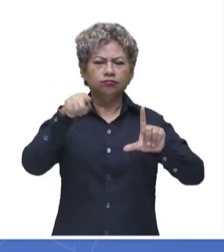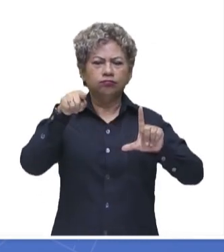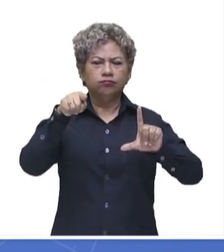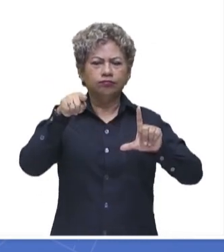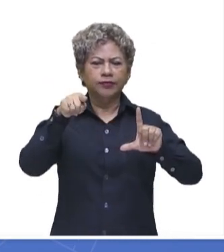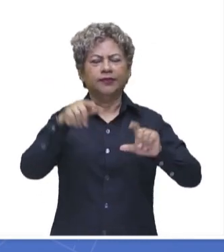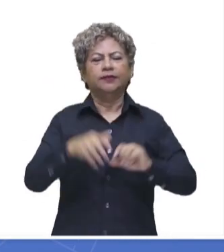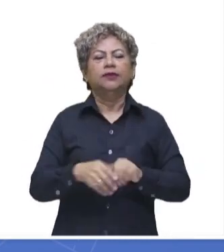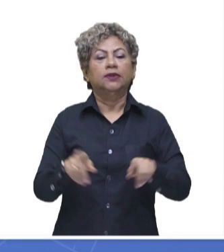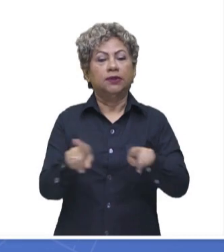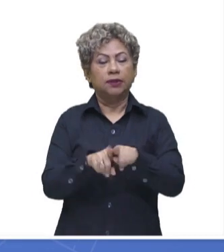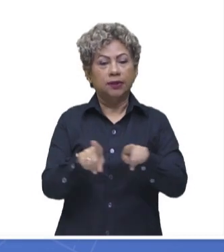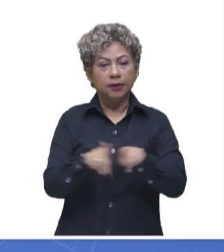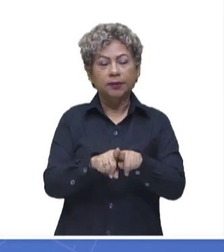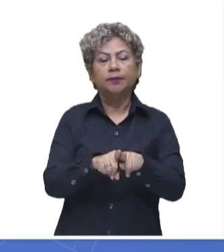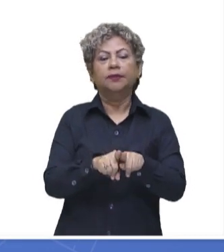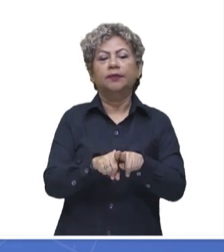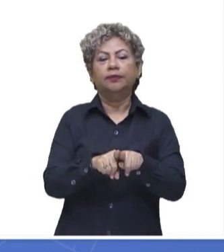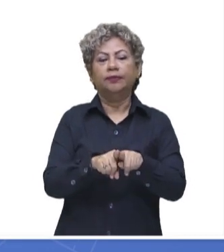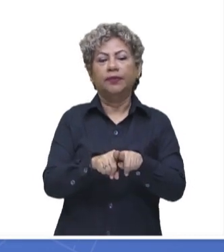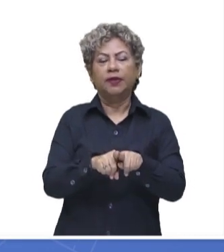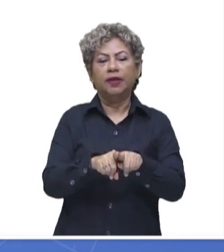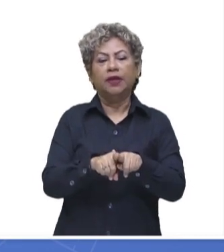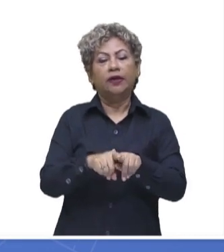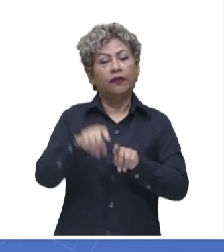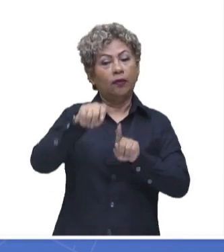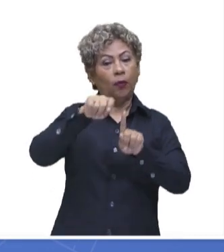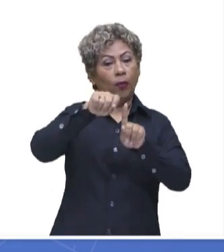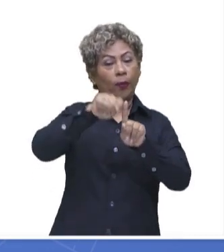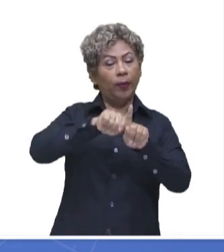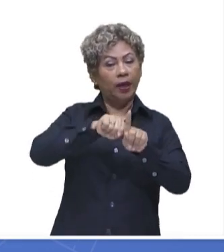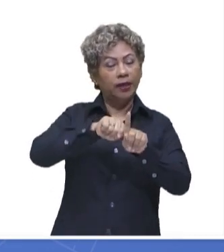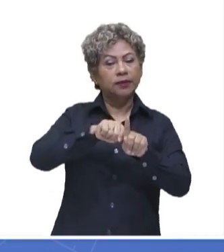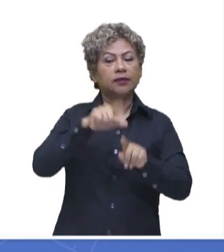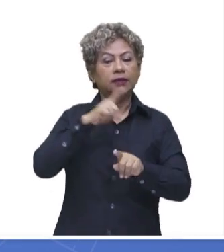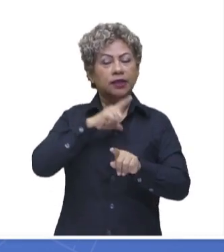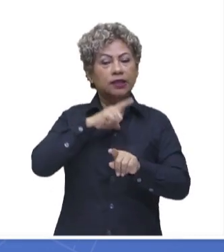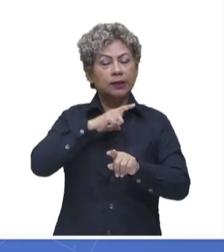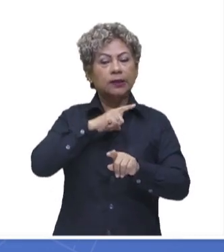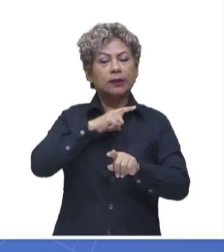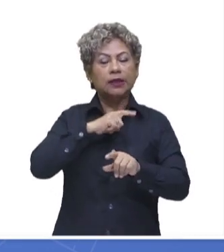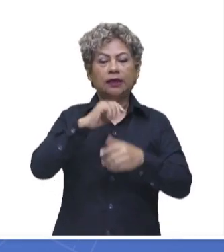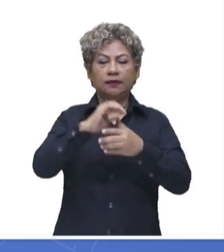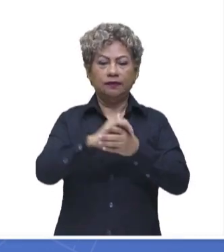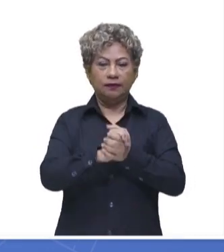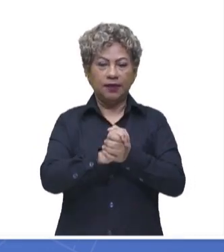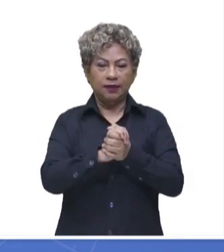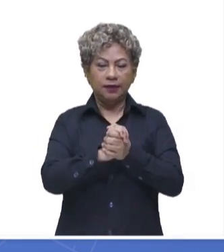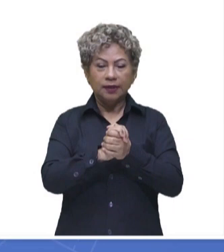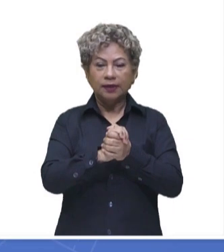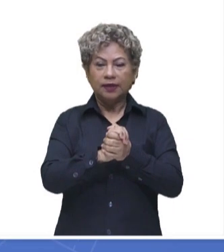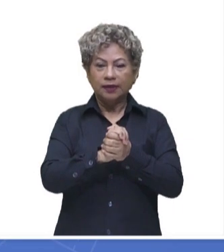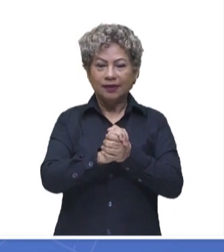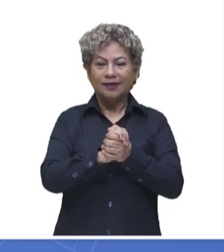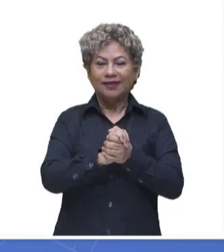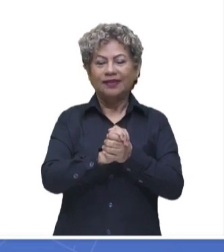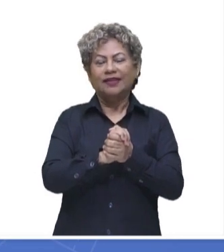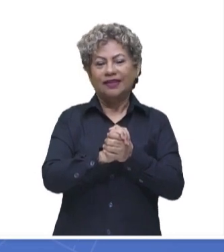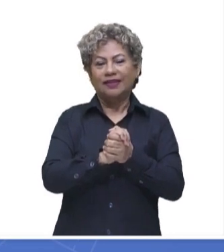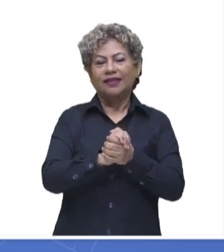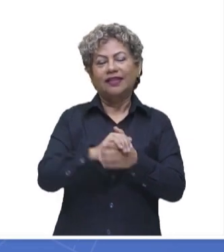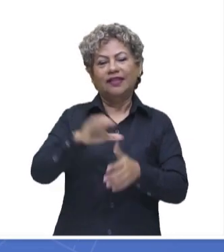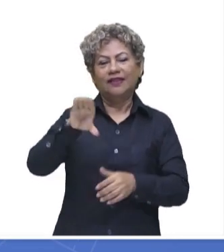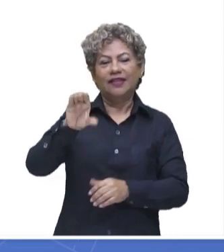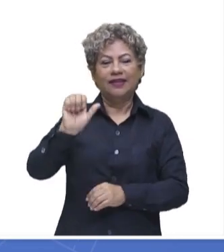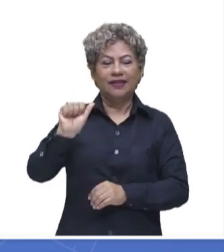né, o mês em que ele mais teve registro aí é o mês de novembro. Nenhum outro estado